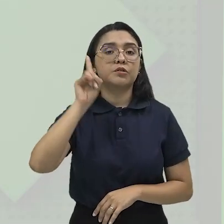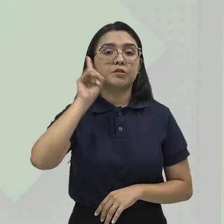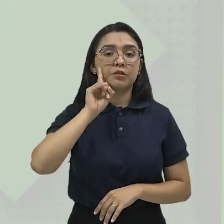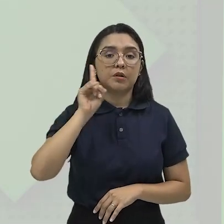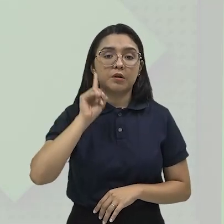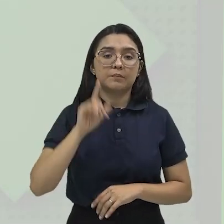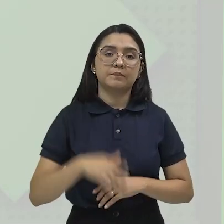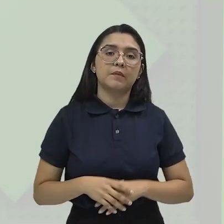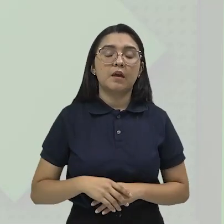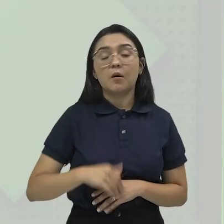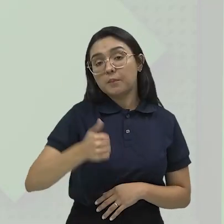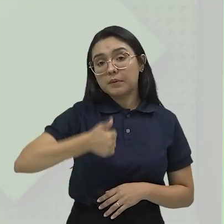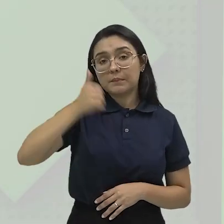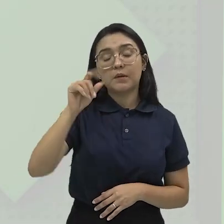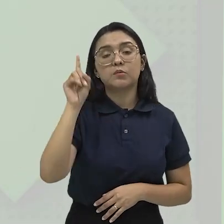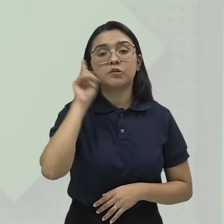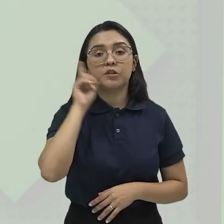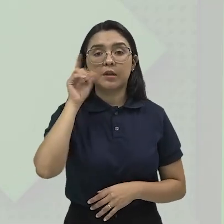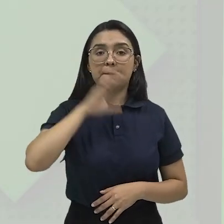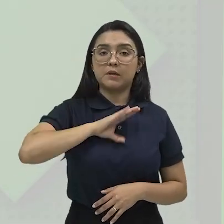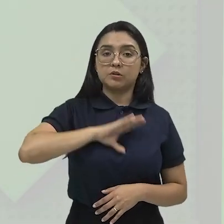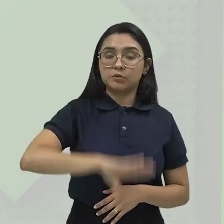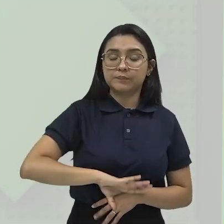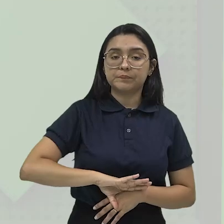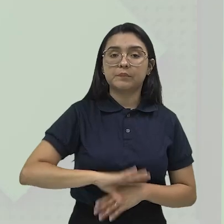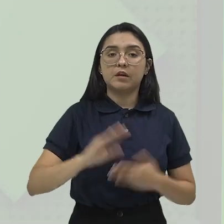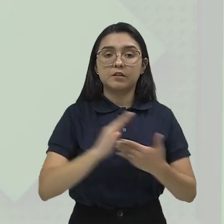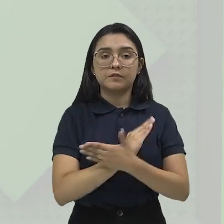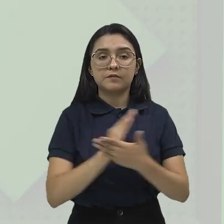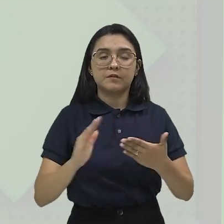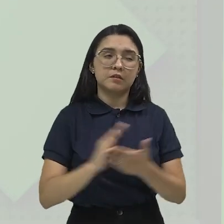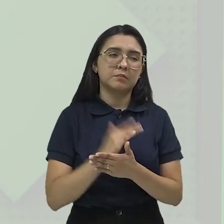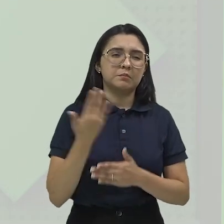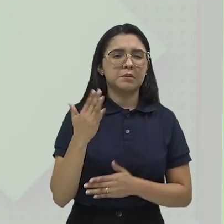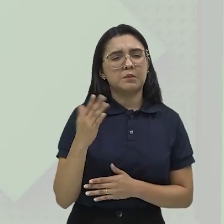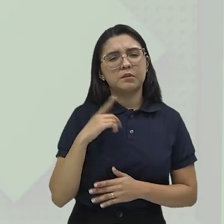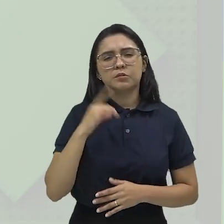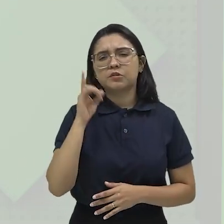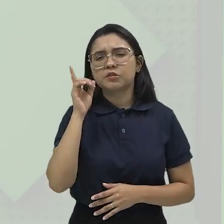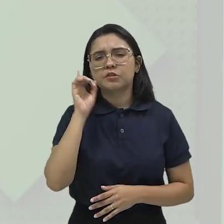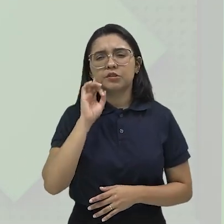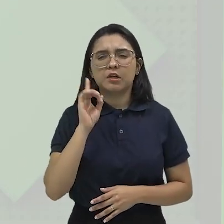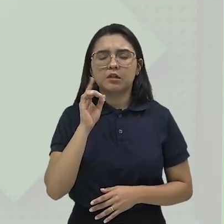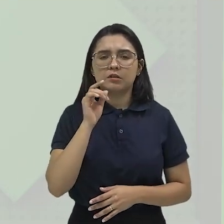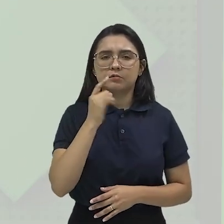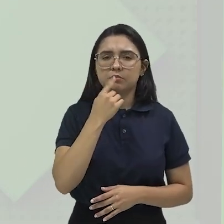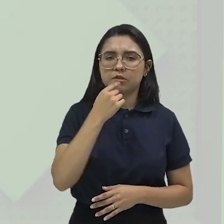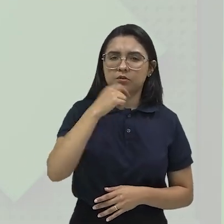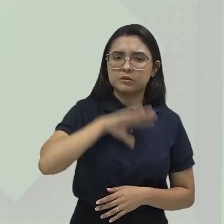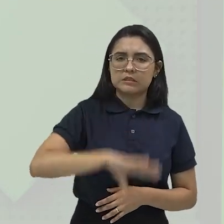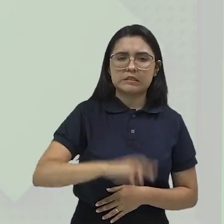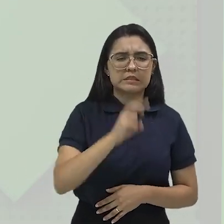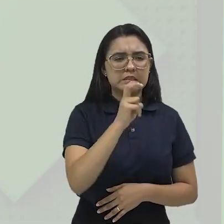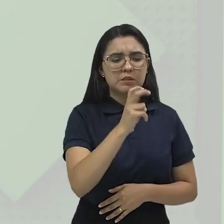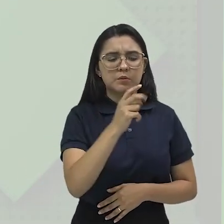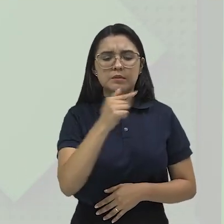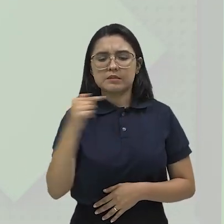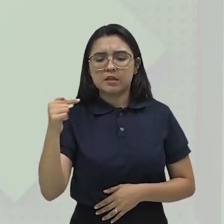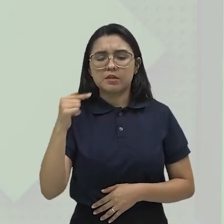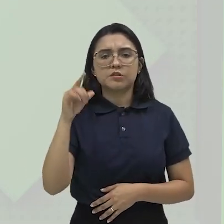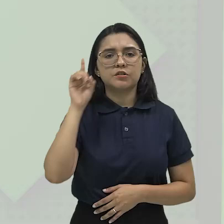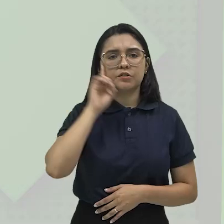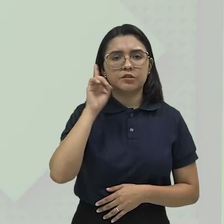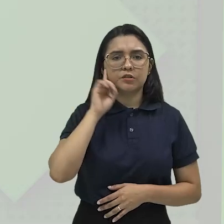é o primeiro dia da menstruação. E geralmente as mulheres ficam aí menstruadas entre 5 a 7 dias, que é quando é